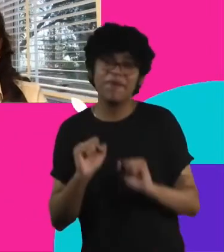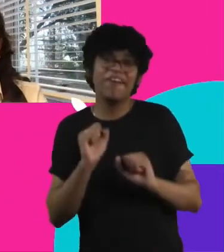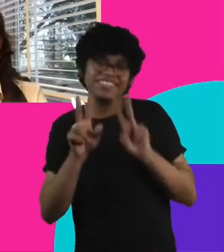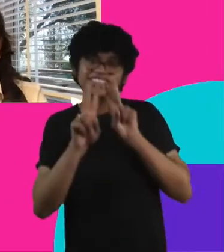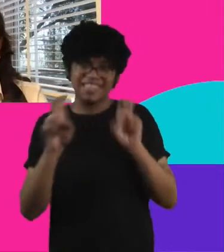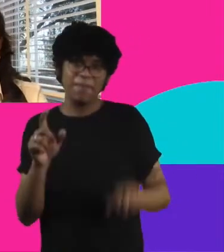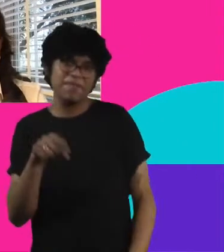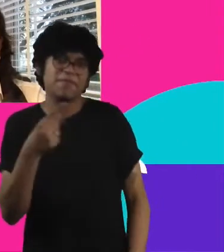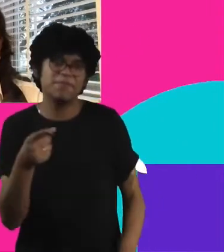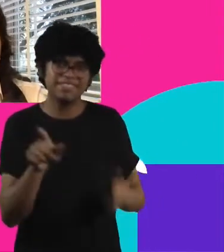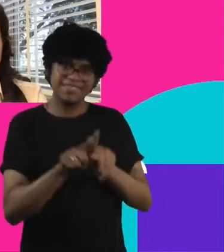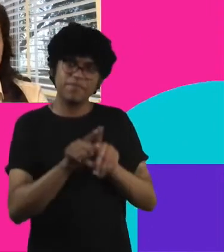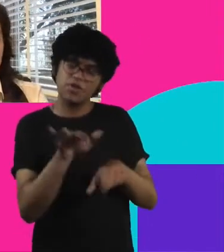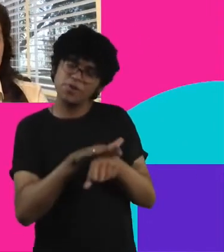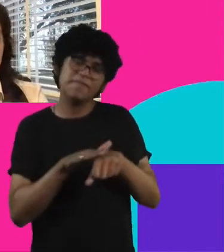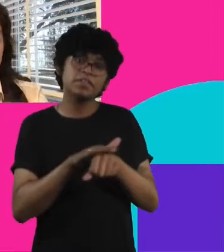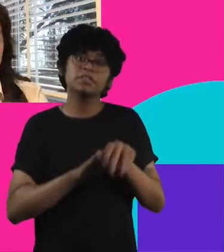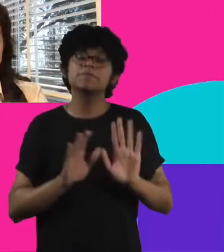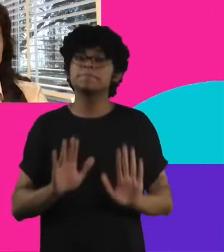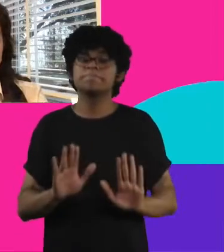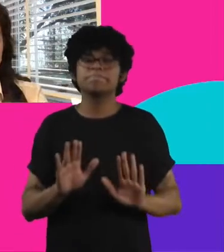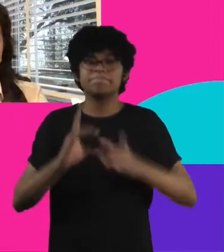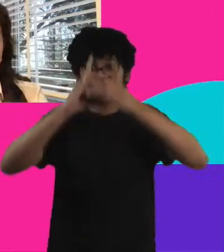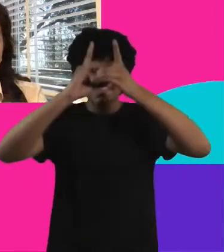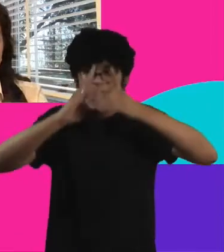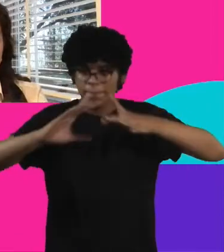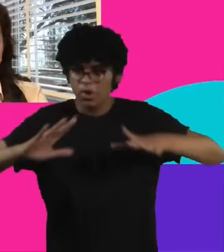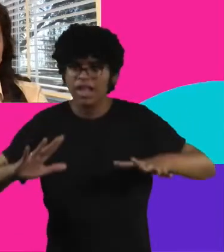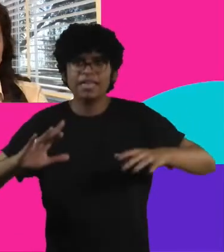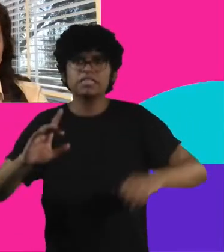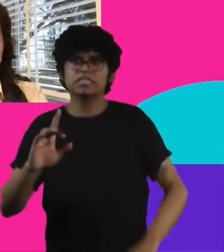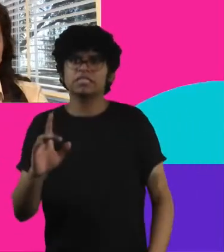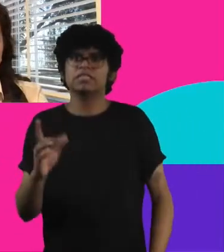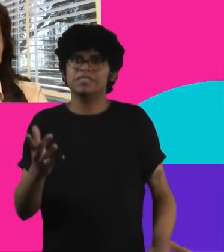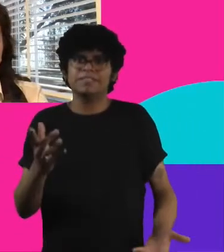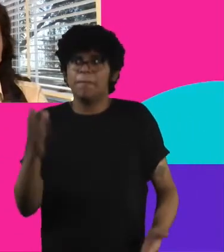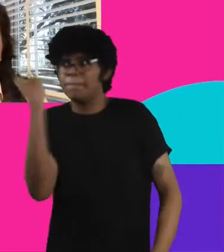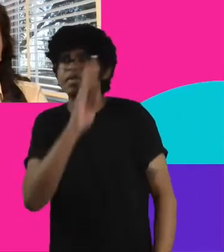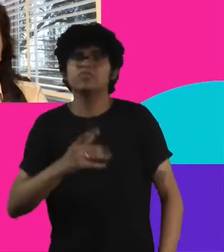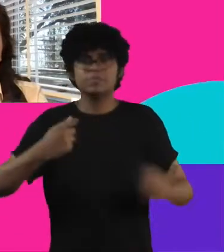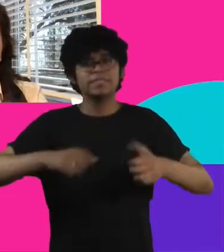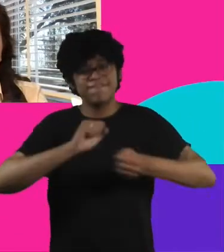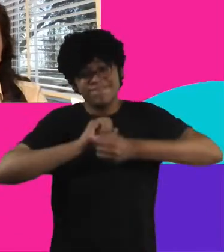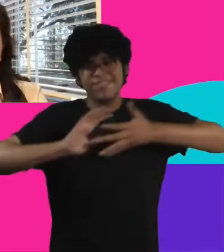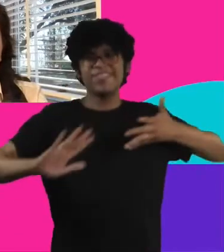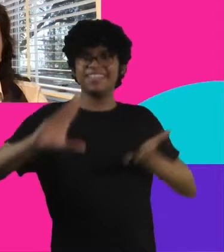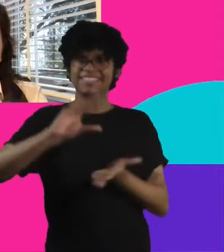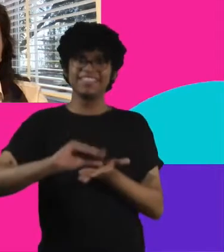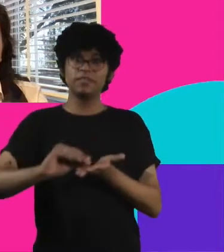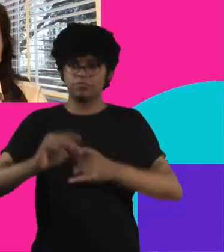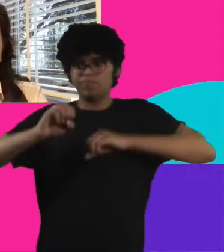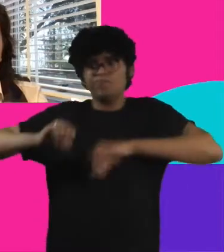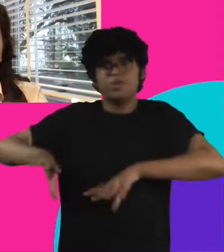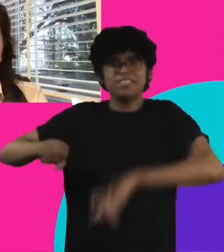assunto depois. Sim, não democratizaremos, não teremos um Brasil fluente em dados sem a nossa